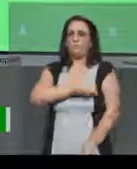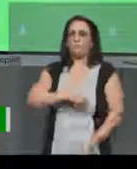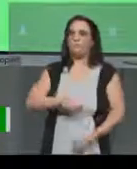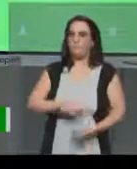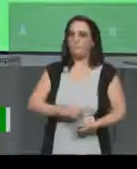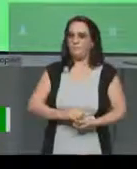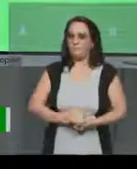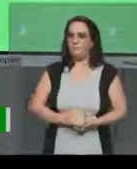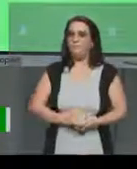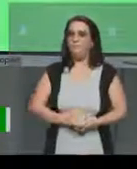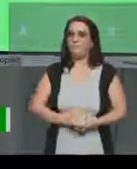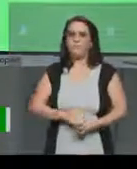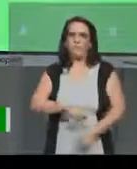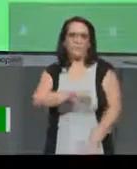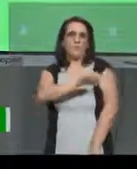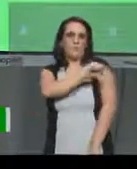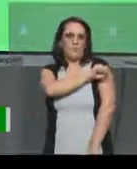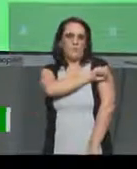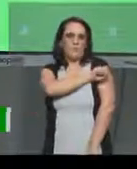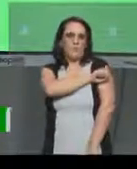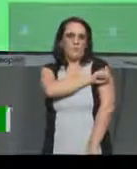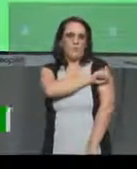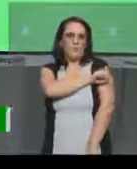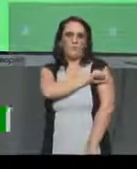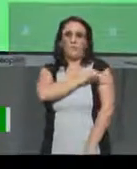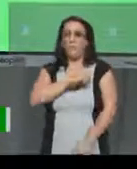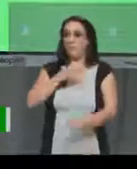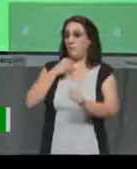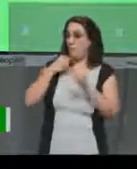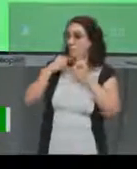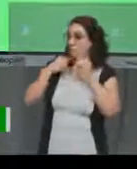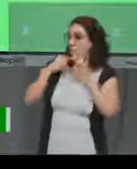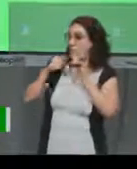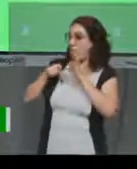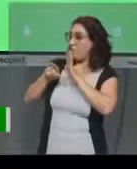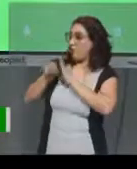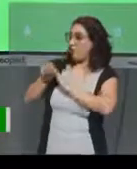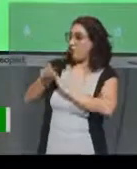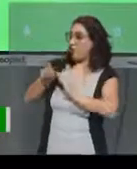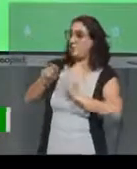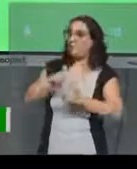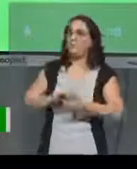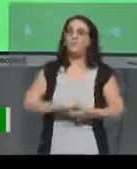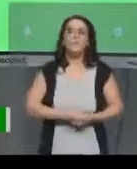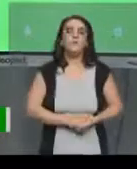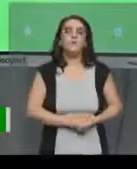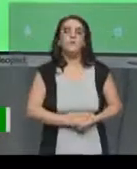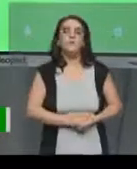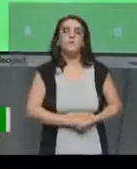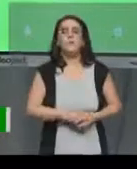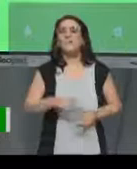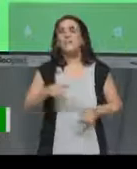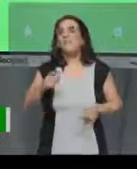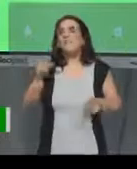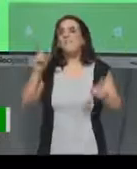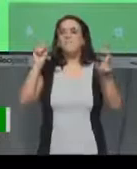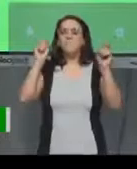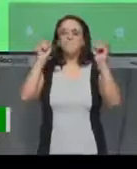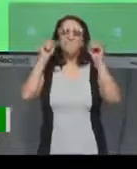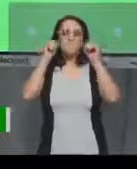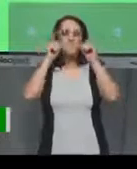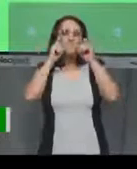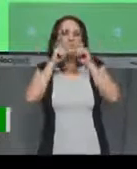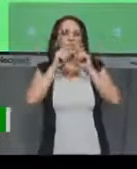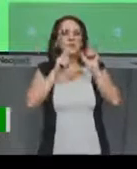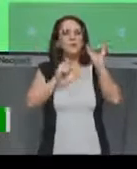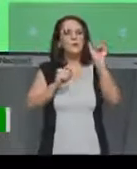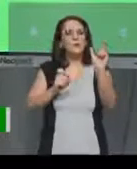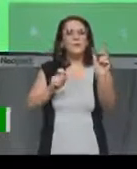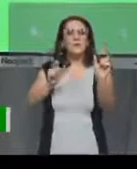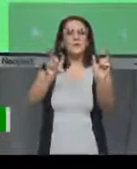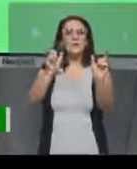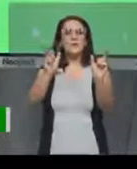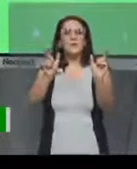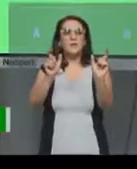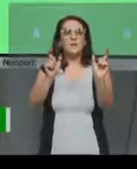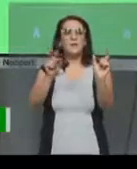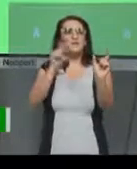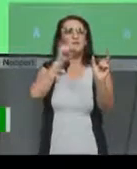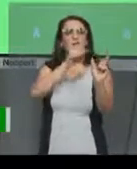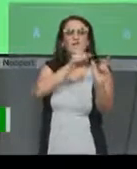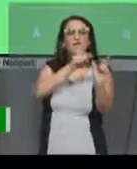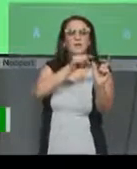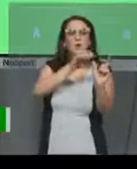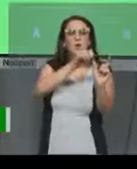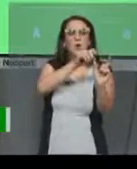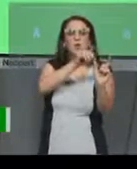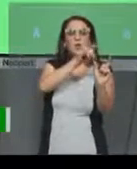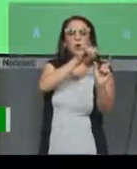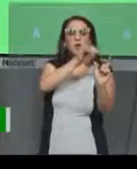ele é estudante do 8º ano, mas ele tem dúvida, é para você. Tenho dificuldade de diferenciar as palavras oxítonas, paroxítonas